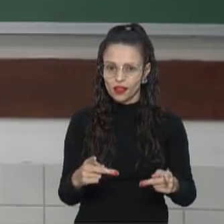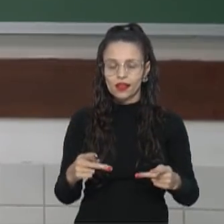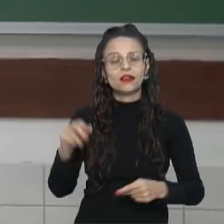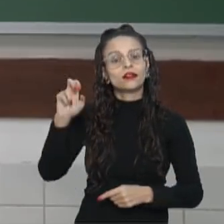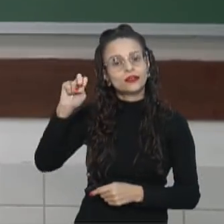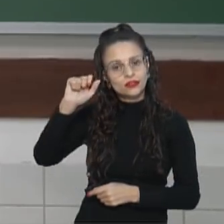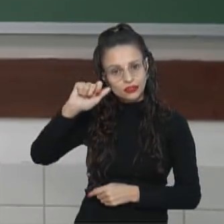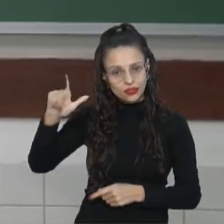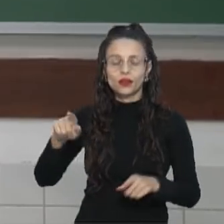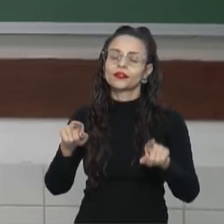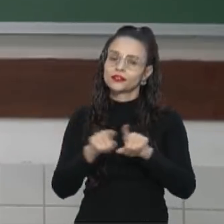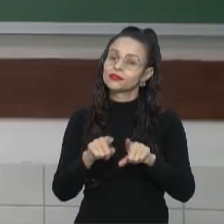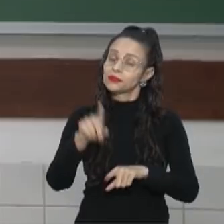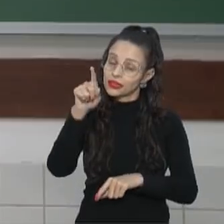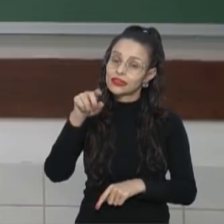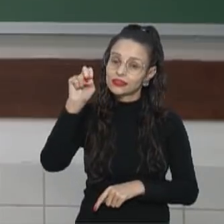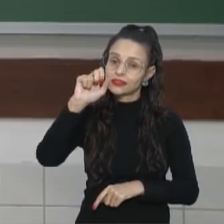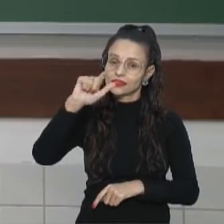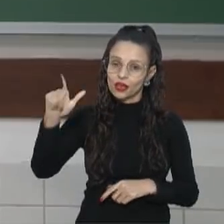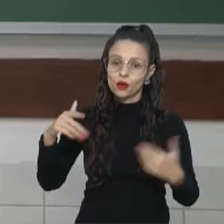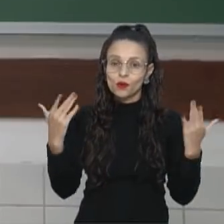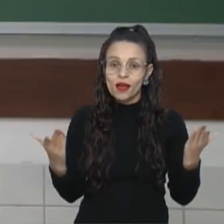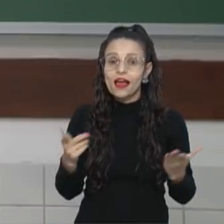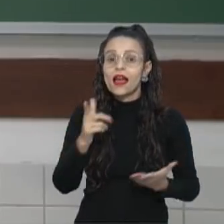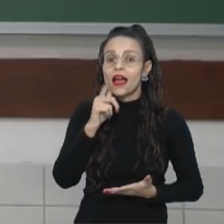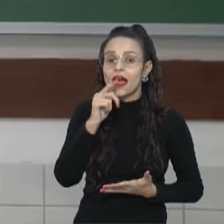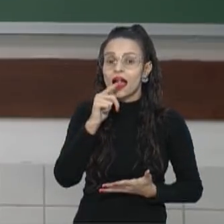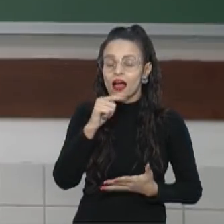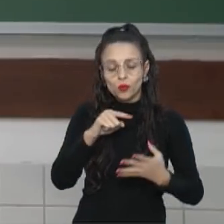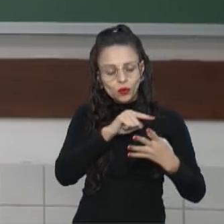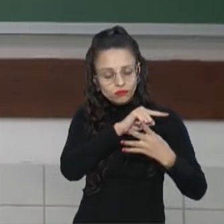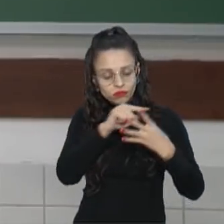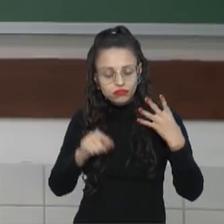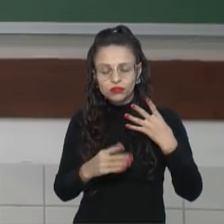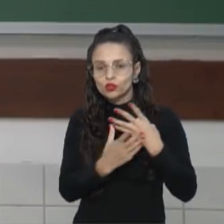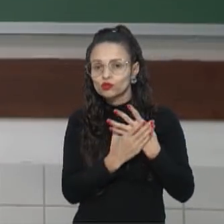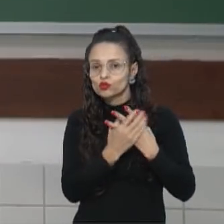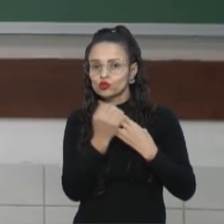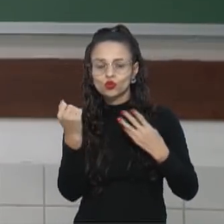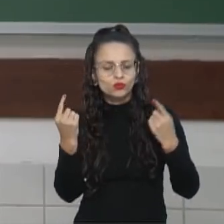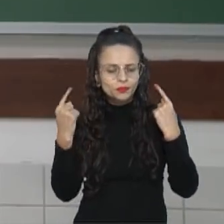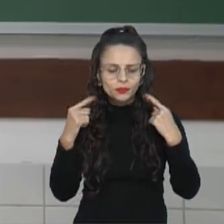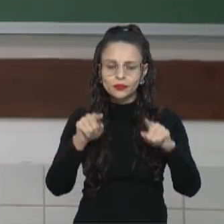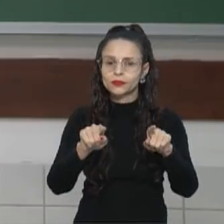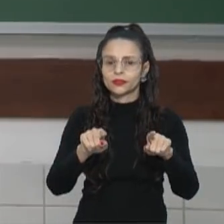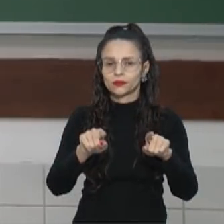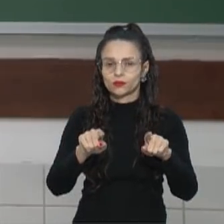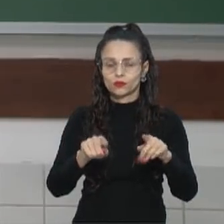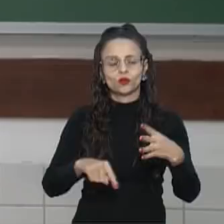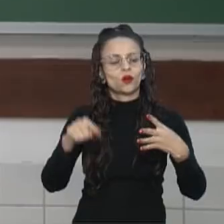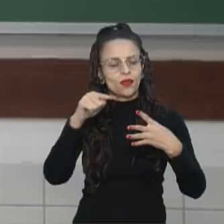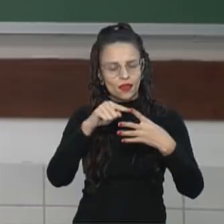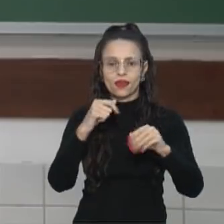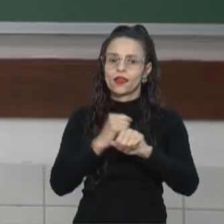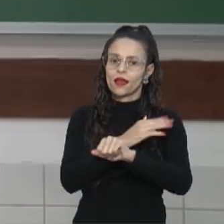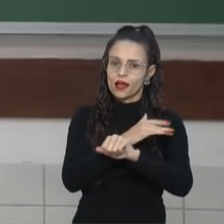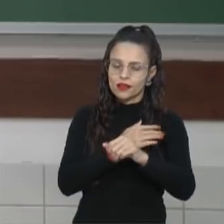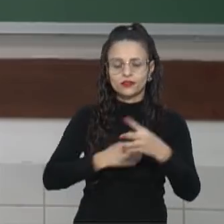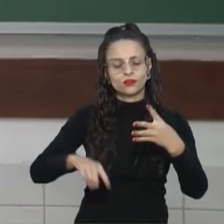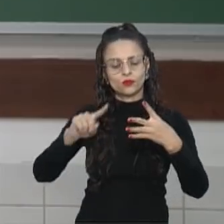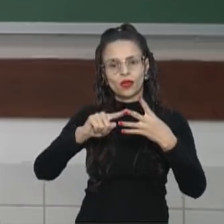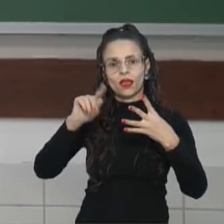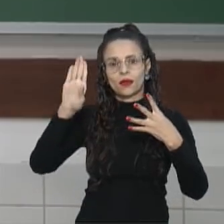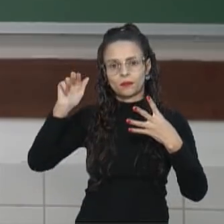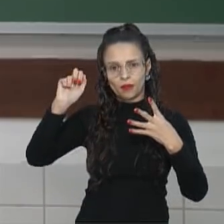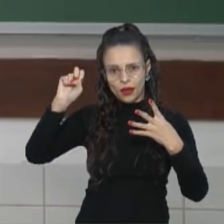também. Sim, ela também é um sal. Gente, a água é todas as funções ao mesmo tempo. Ela é um ácido, ela é uma